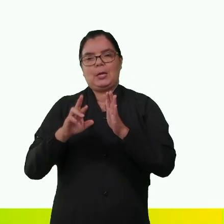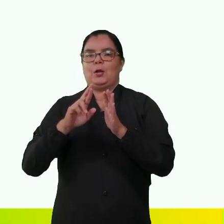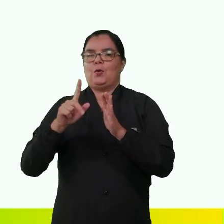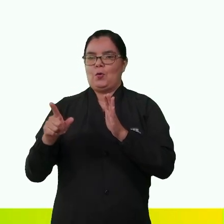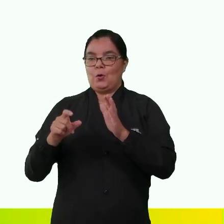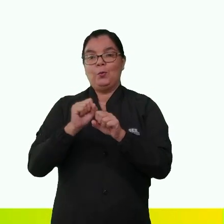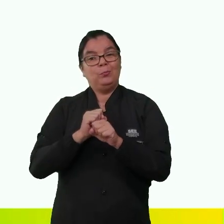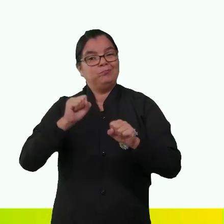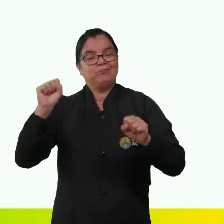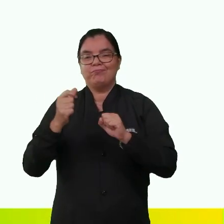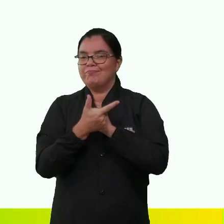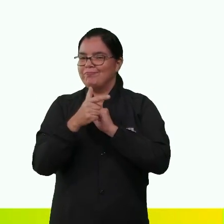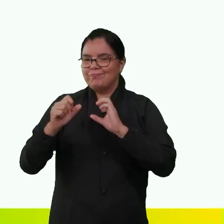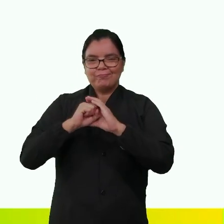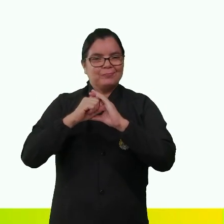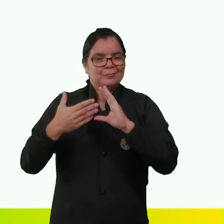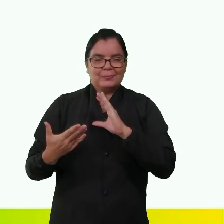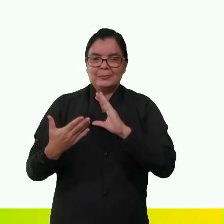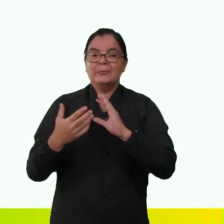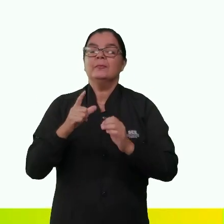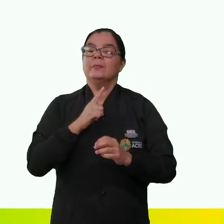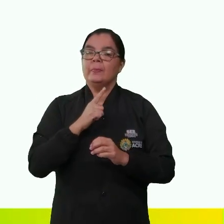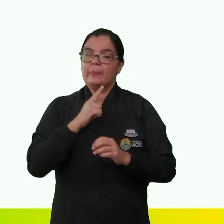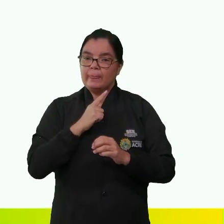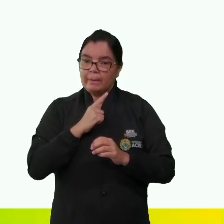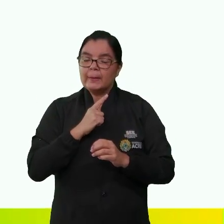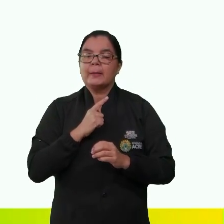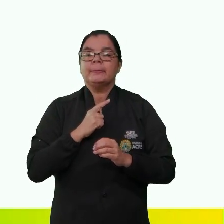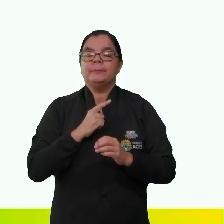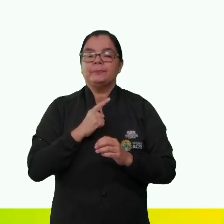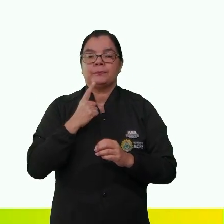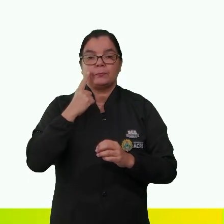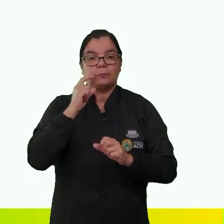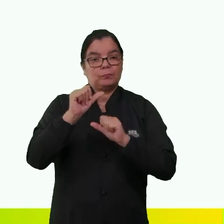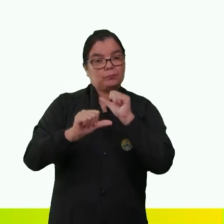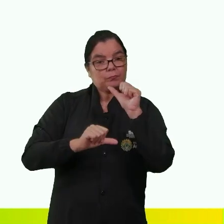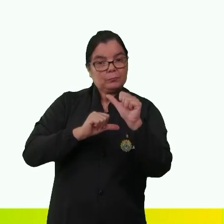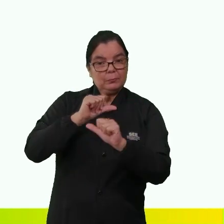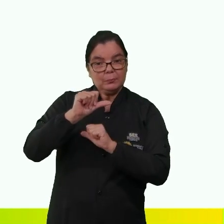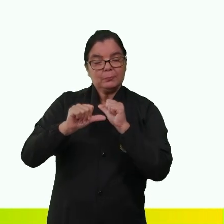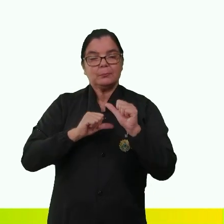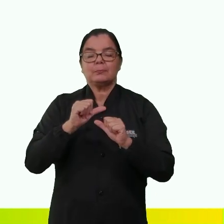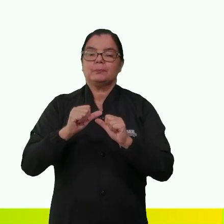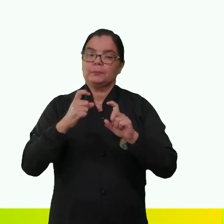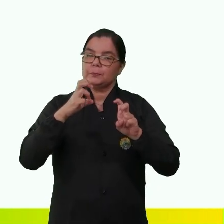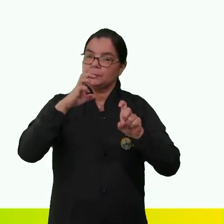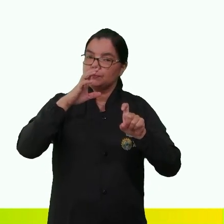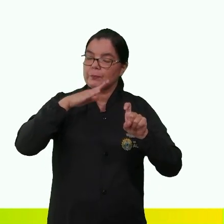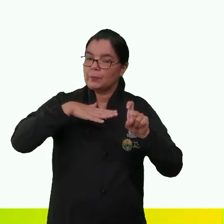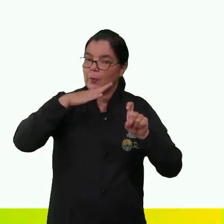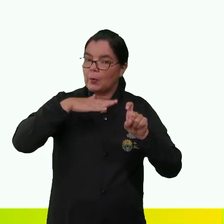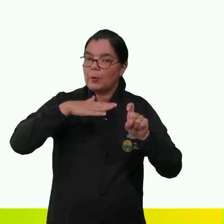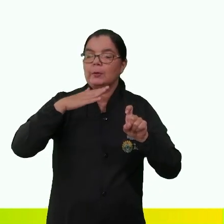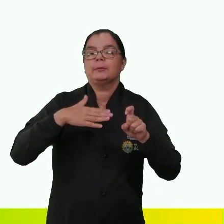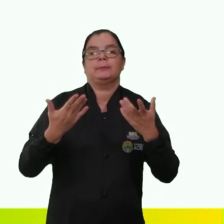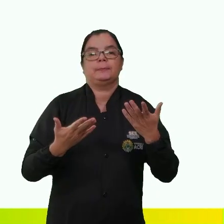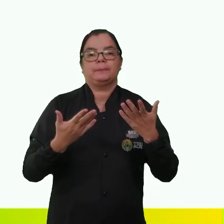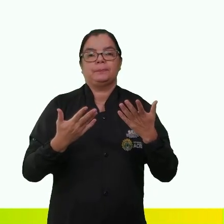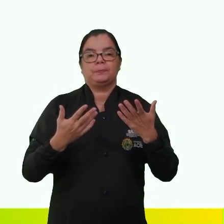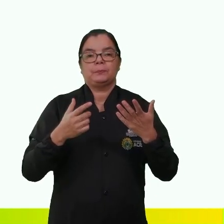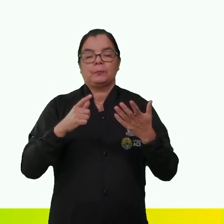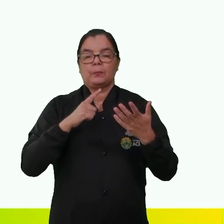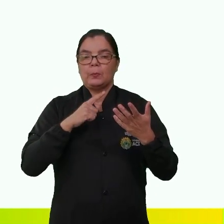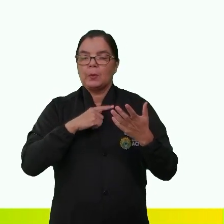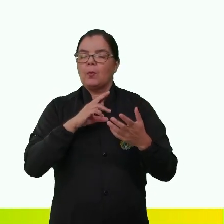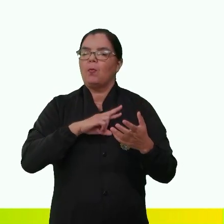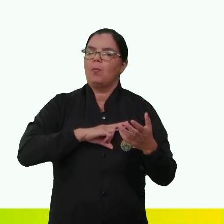o herói sem nenhum caráter. Então, eu tenho a desconstrução ali do mito de Iracema, quer dizer, do